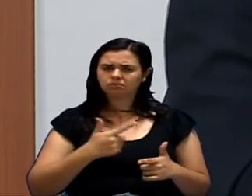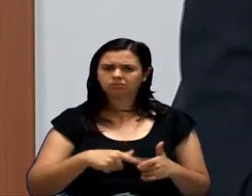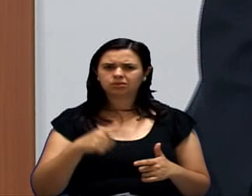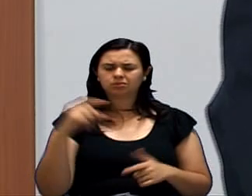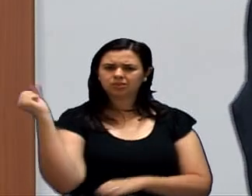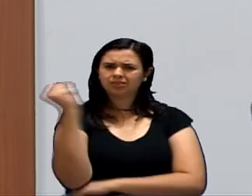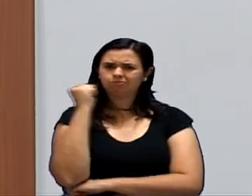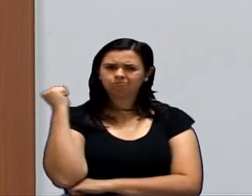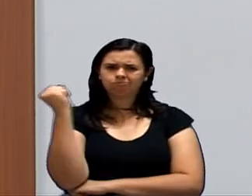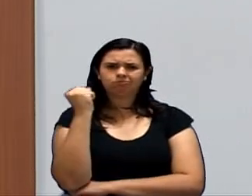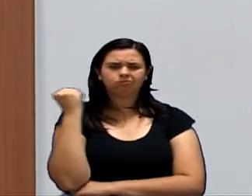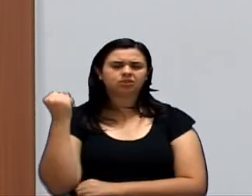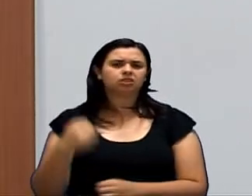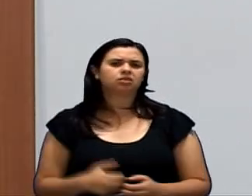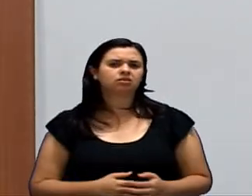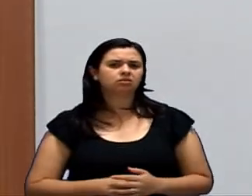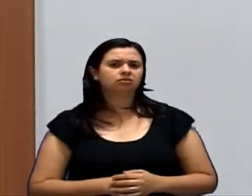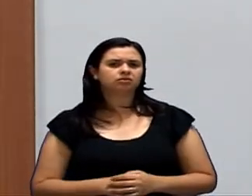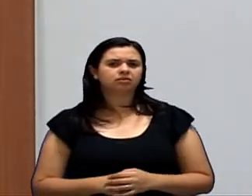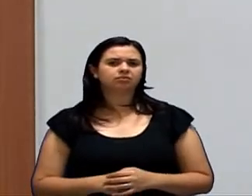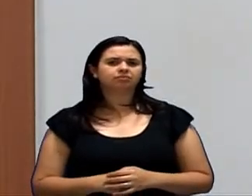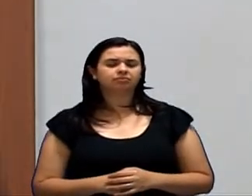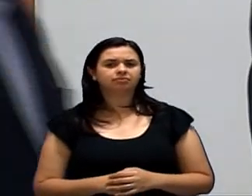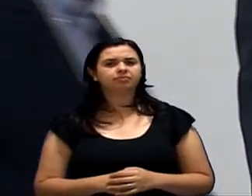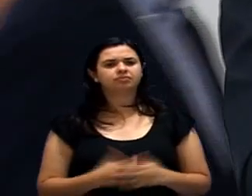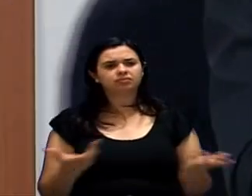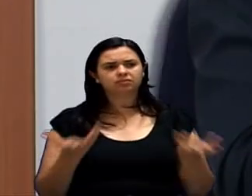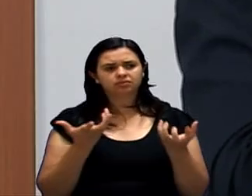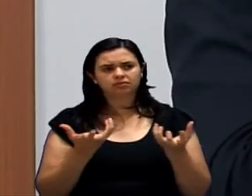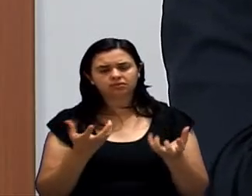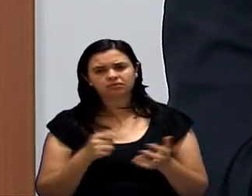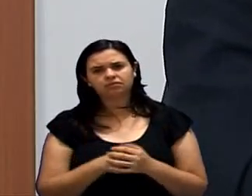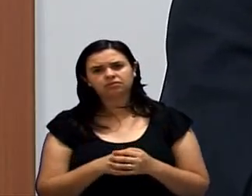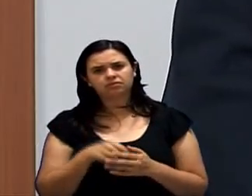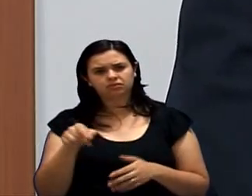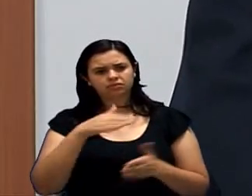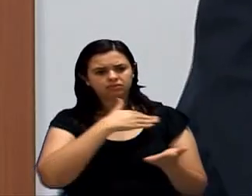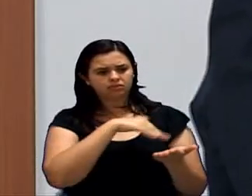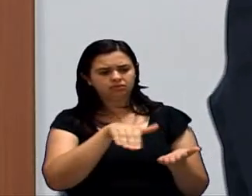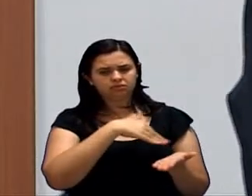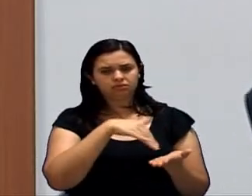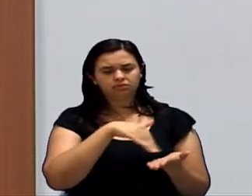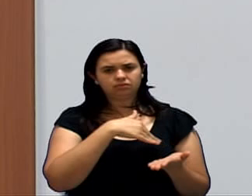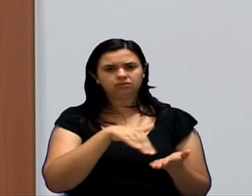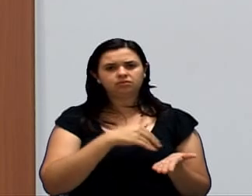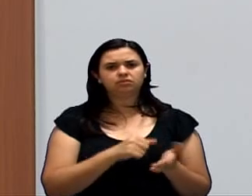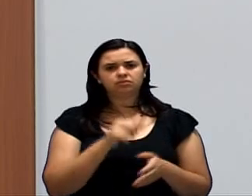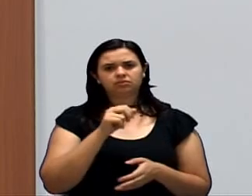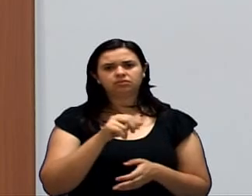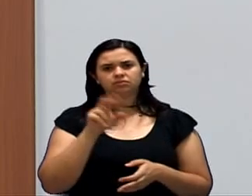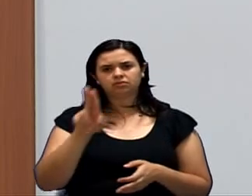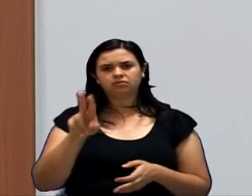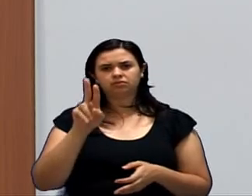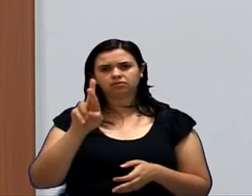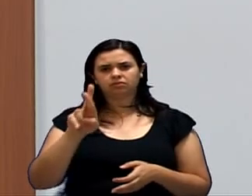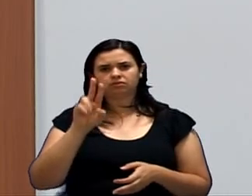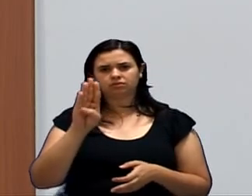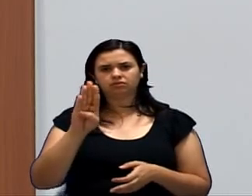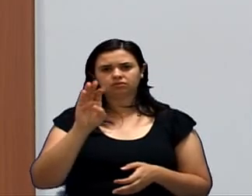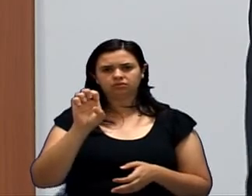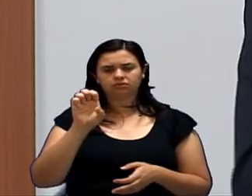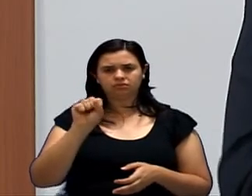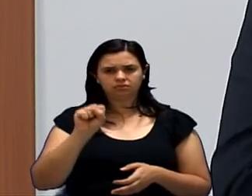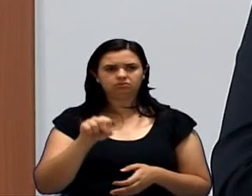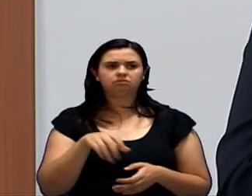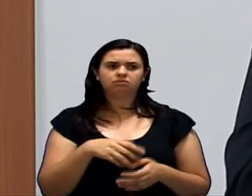estou entrando com esse projeto aí. Espero que o Serginho acate, o secretário lá da URBS, o Sérgio. Vai, sim,